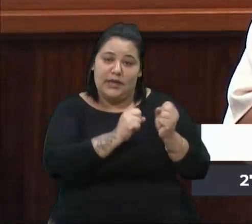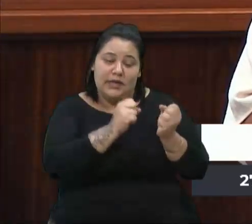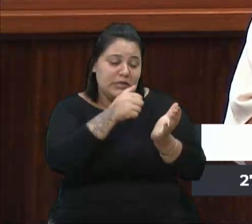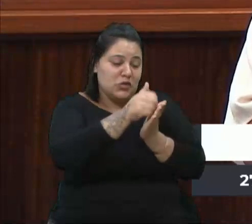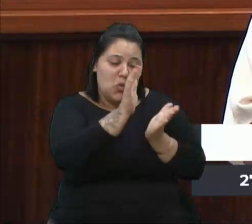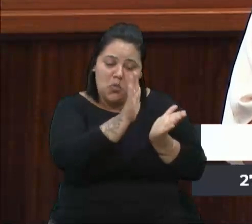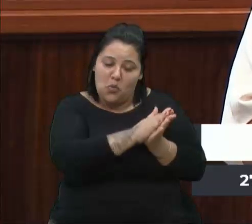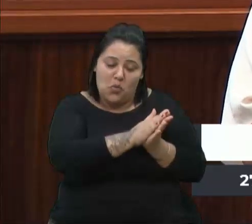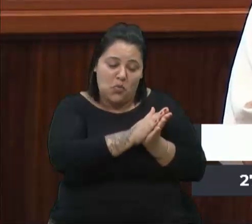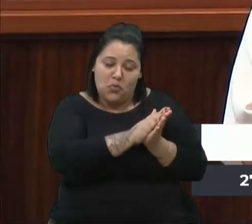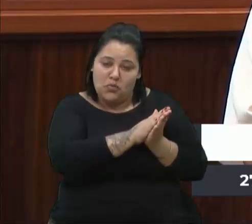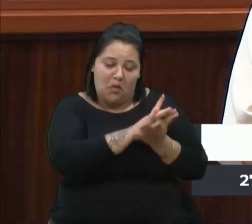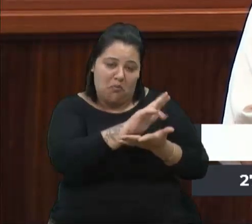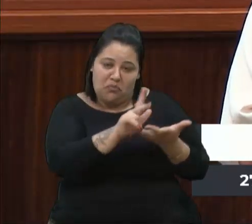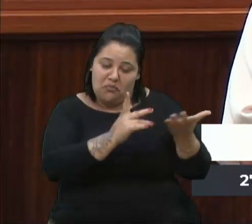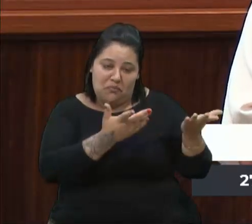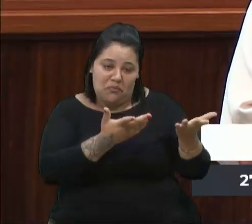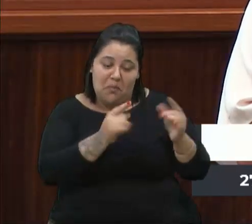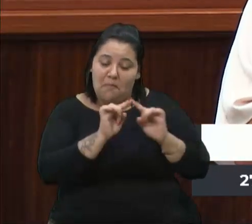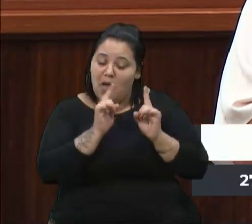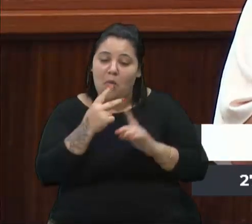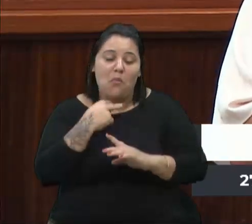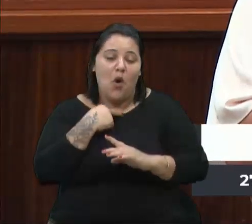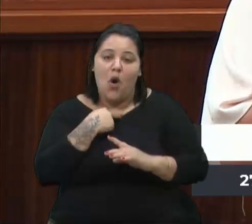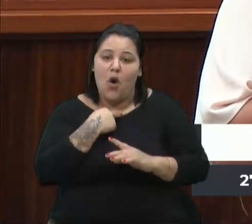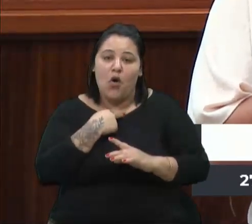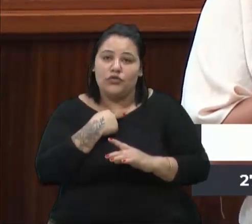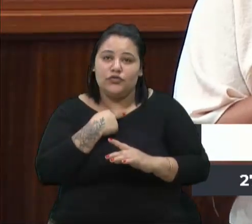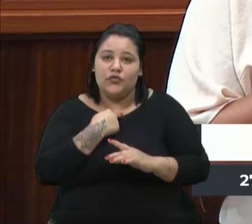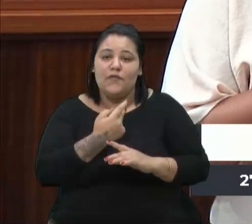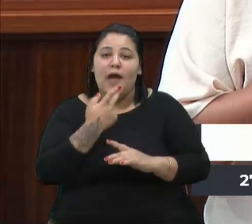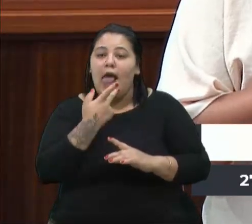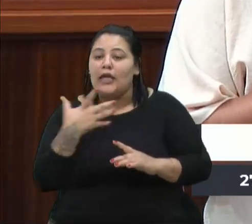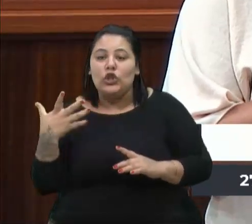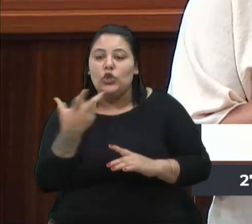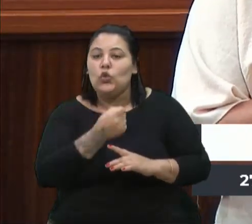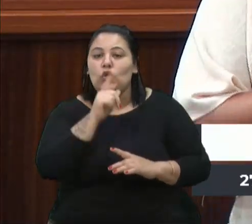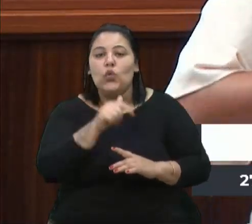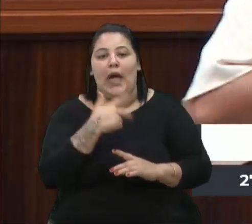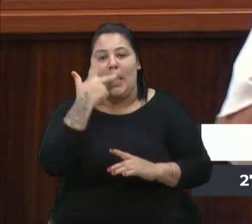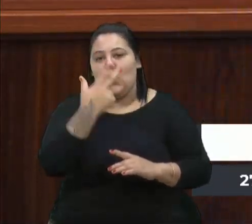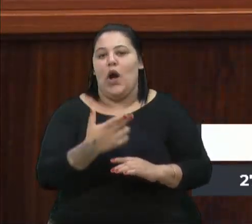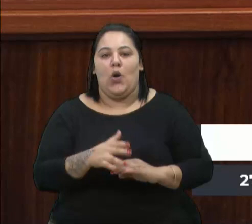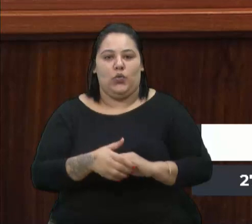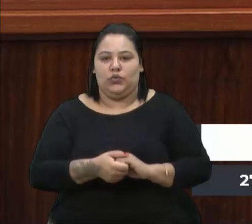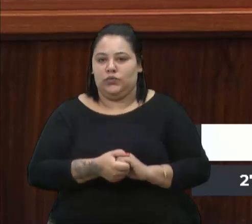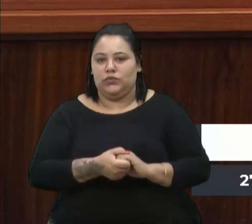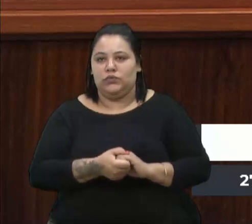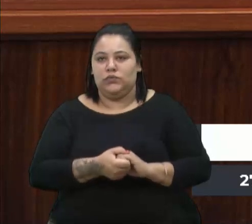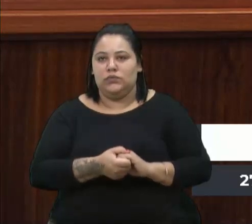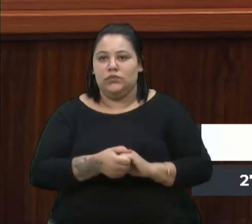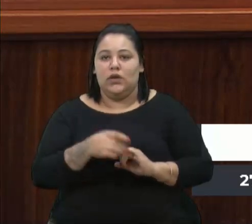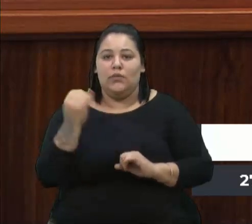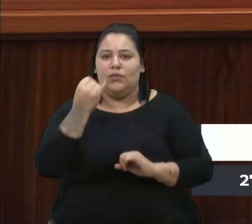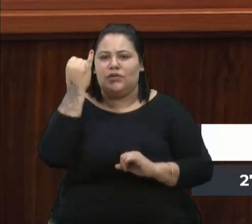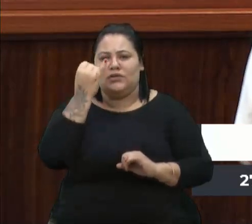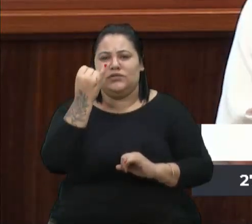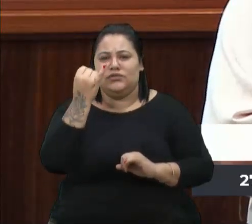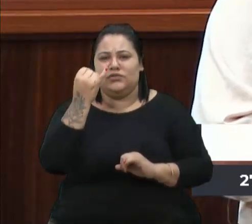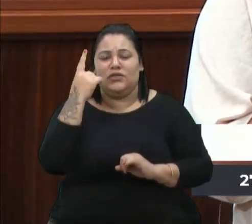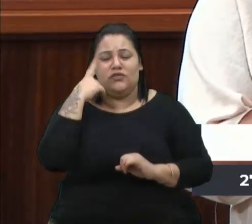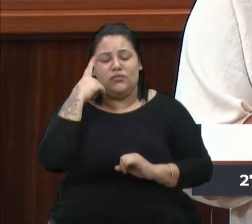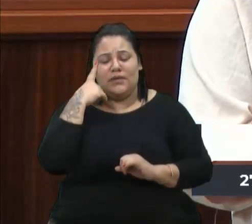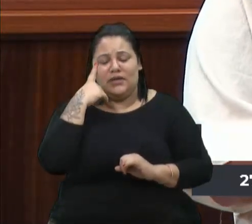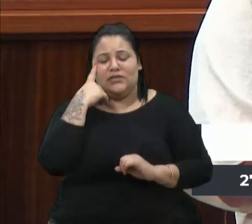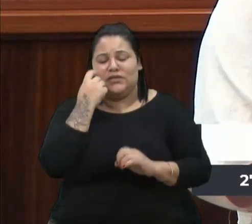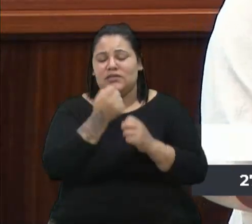mas a gente não pode generalizar. Então, é importante que a gente pense nisso. E, vereador, eu não ia falar